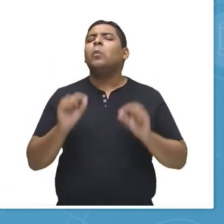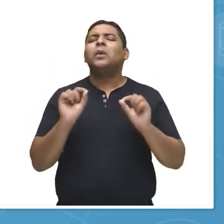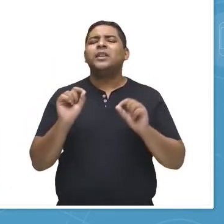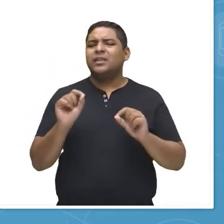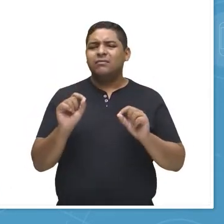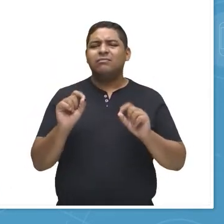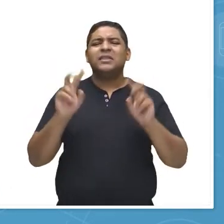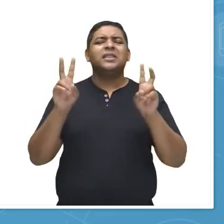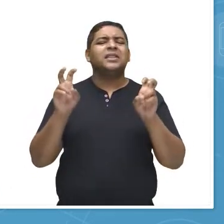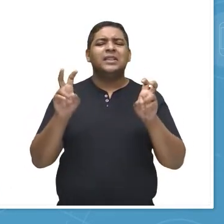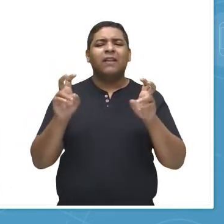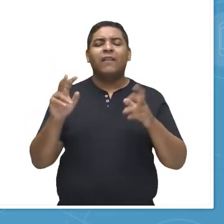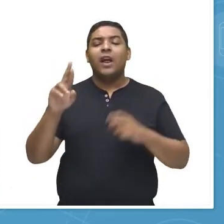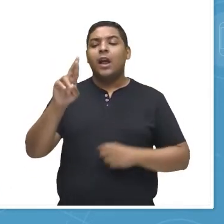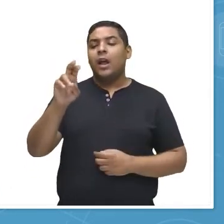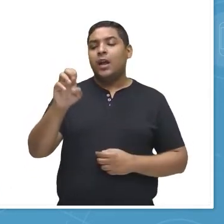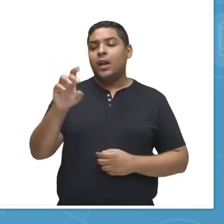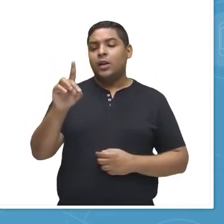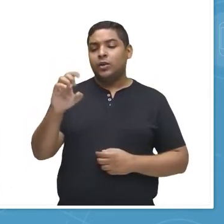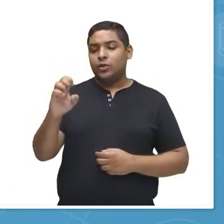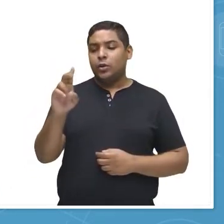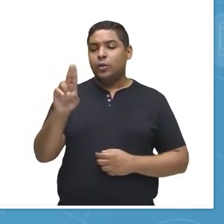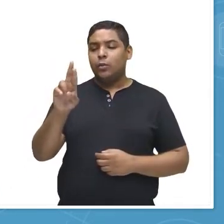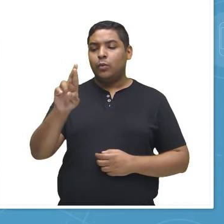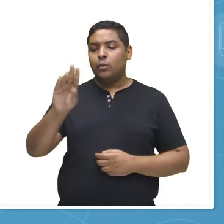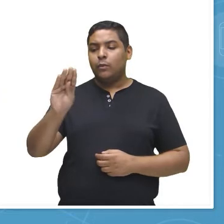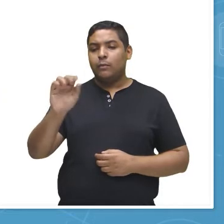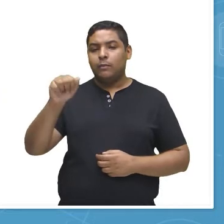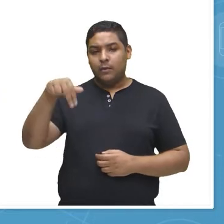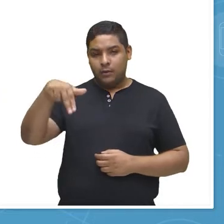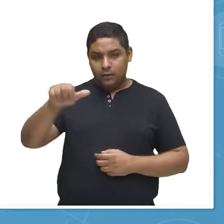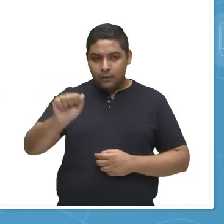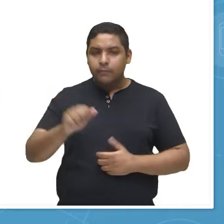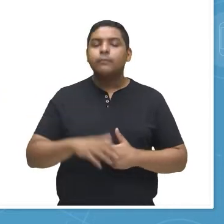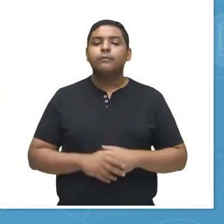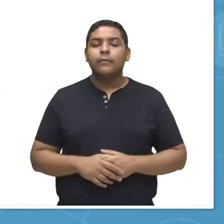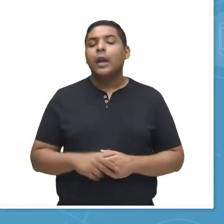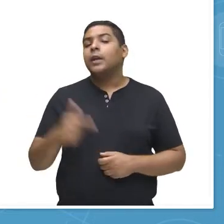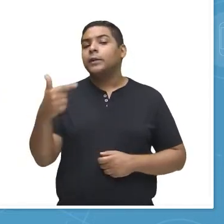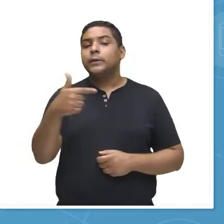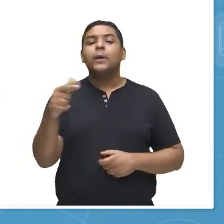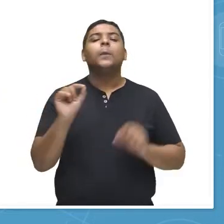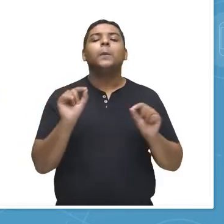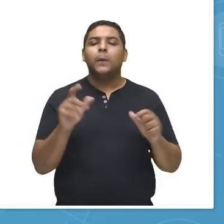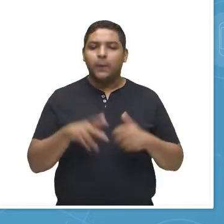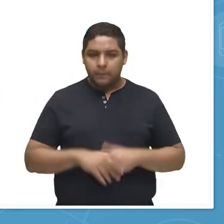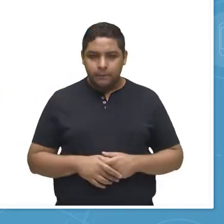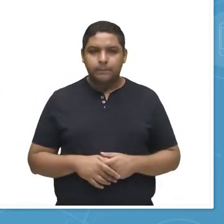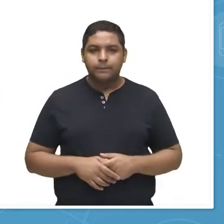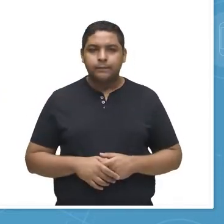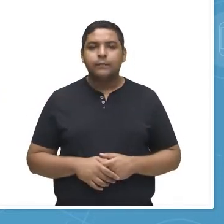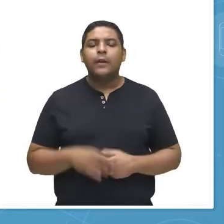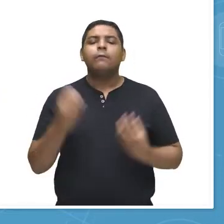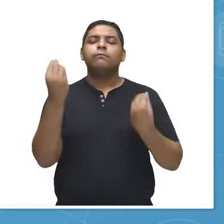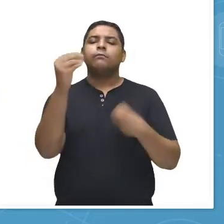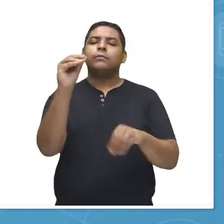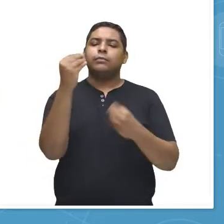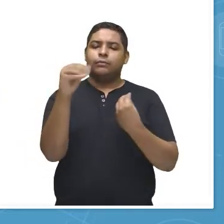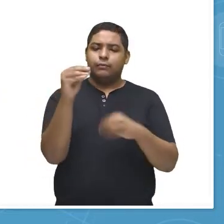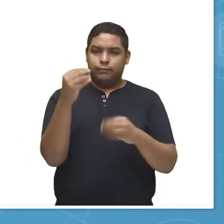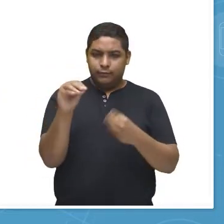tá? Explica aí no chat o que é uma rede urbana. Na segunda questão, eu quero que você coloque as cidades de acordo com o seu grau de